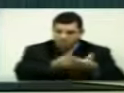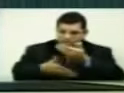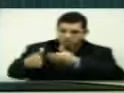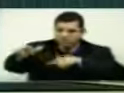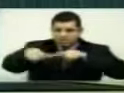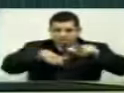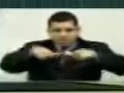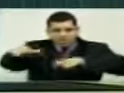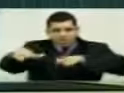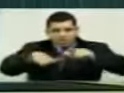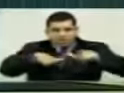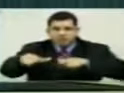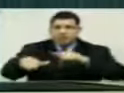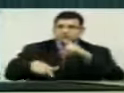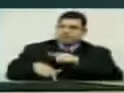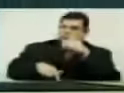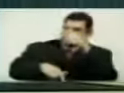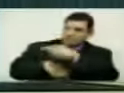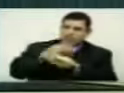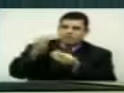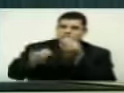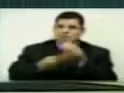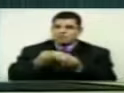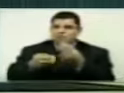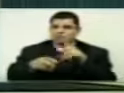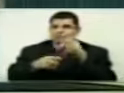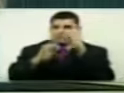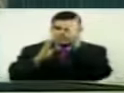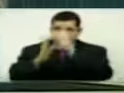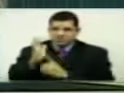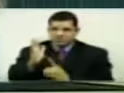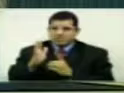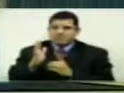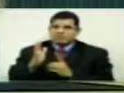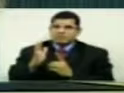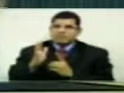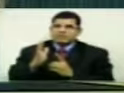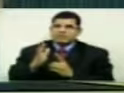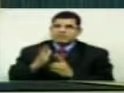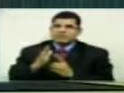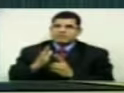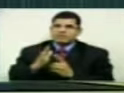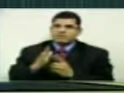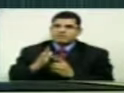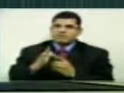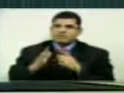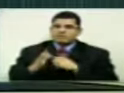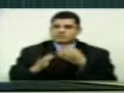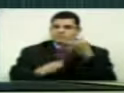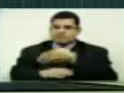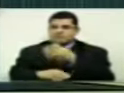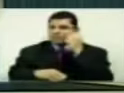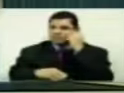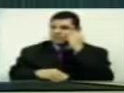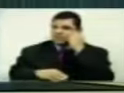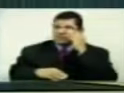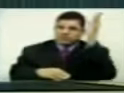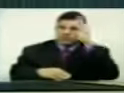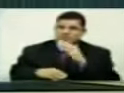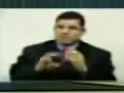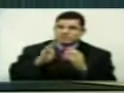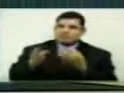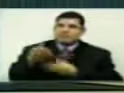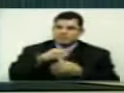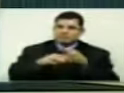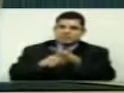as negociações, tinha ele como um de seus diretores, e agora Águas do Brasil só